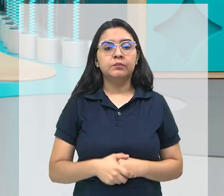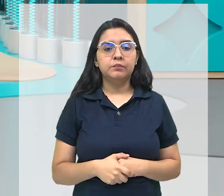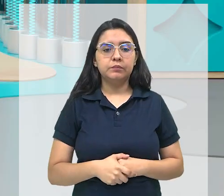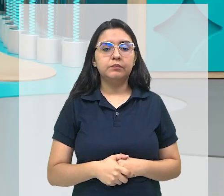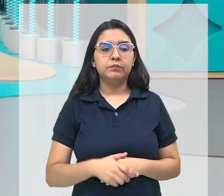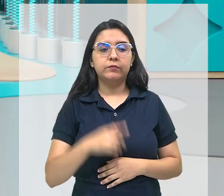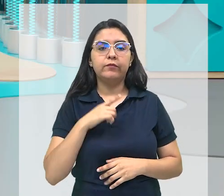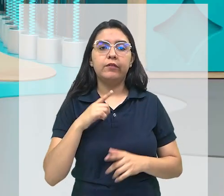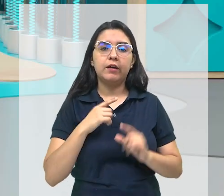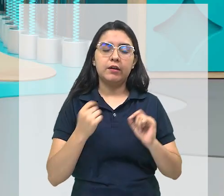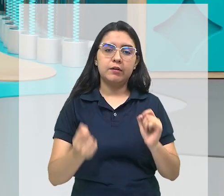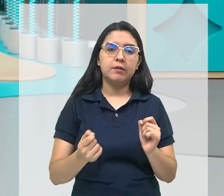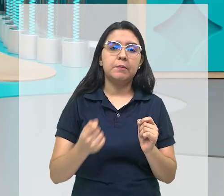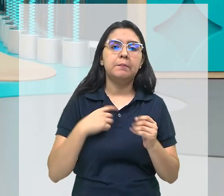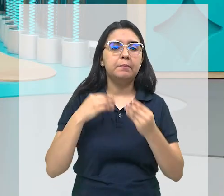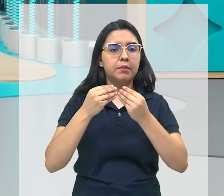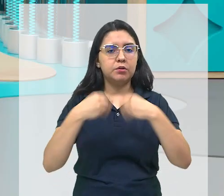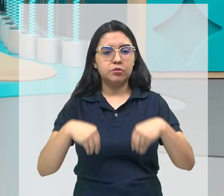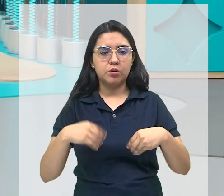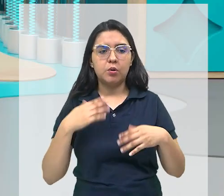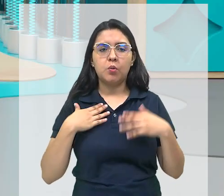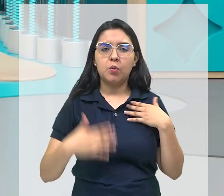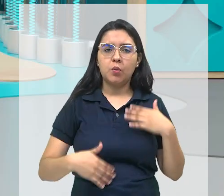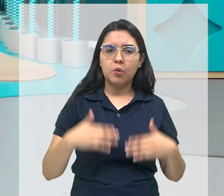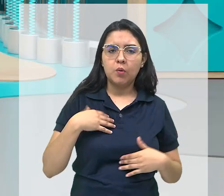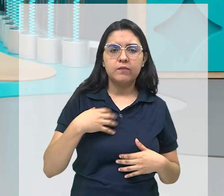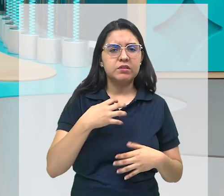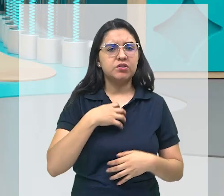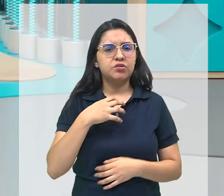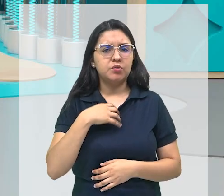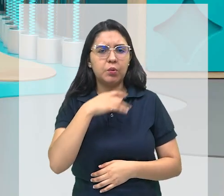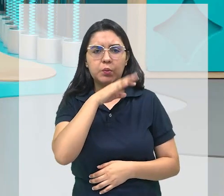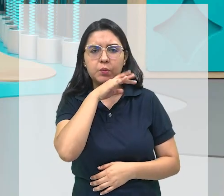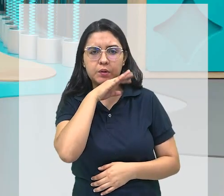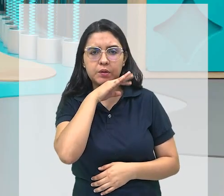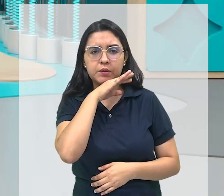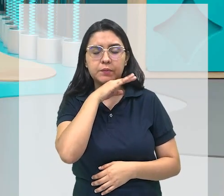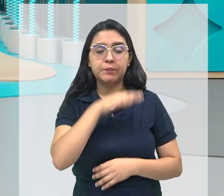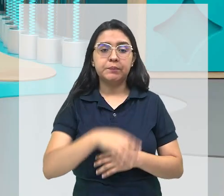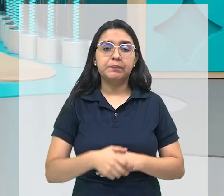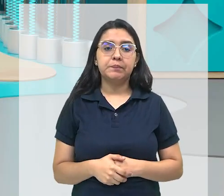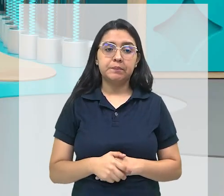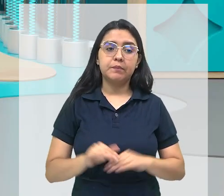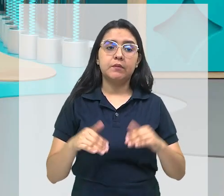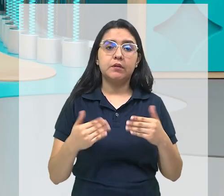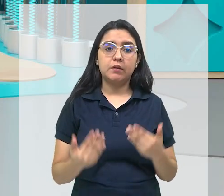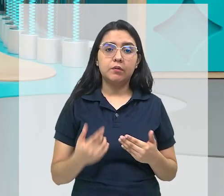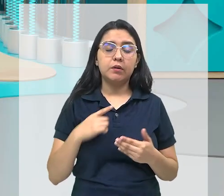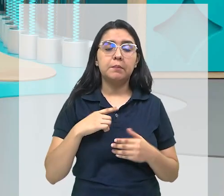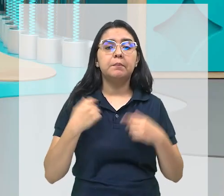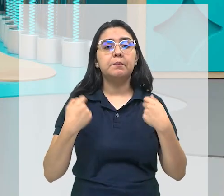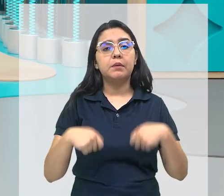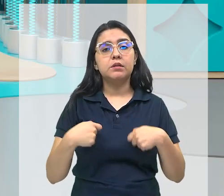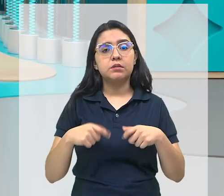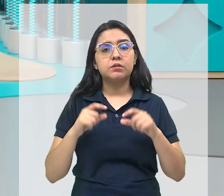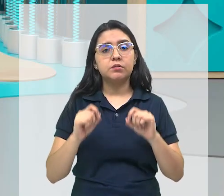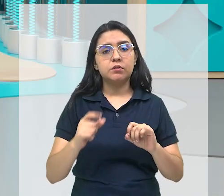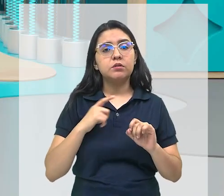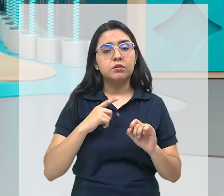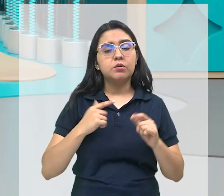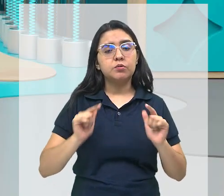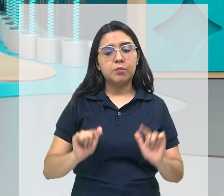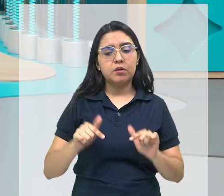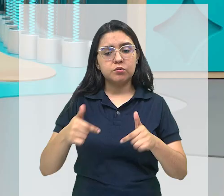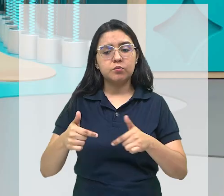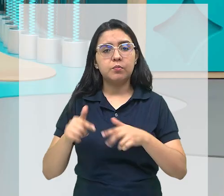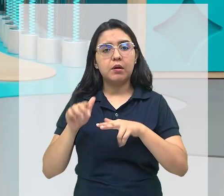do corpo, que vá gerar um mal-estar, isso daí são situações, né, que requerem uma atitude,